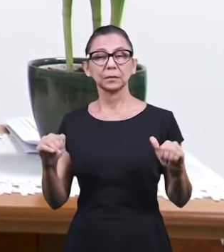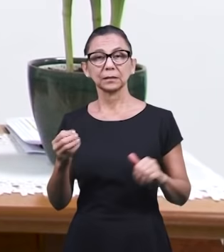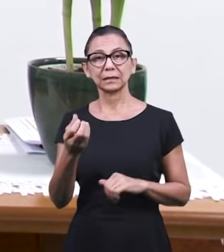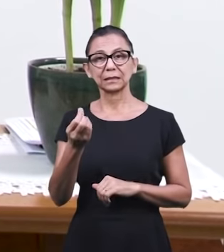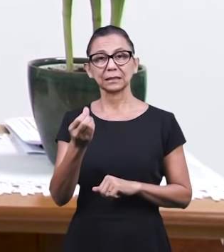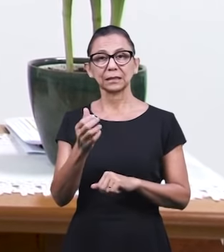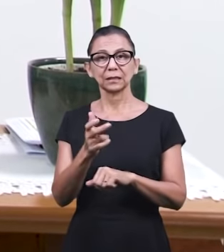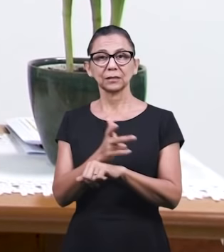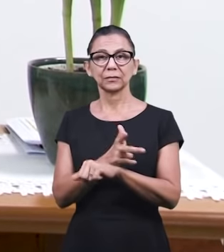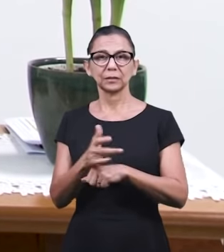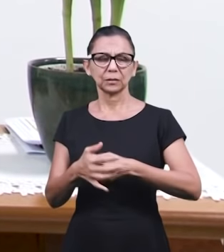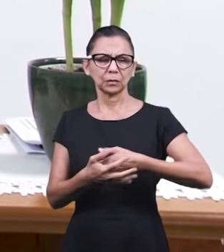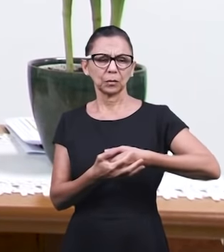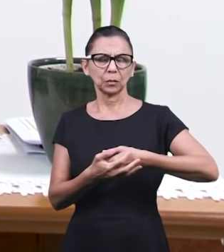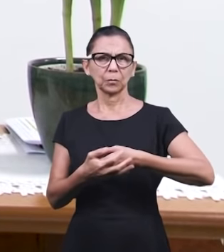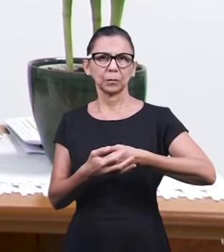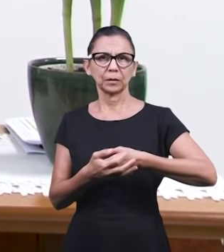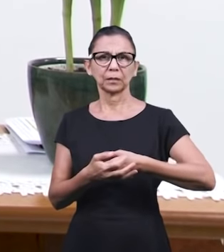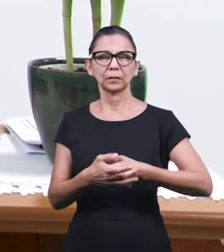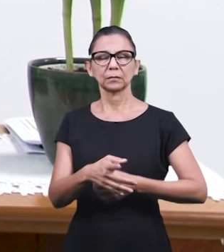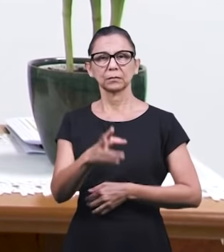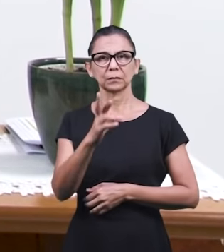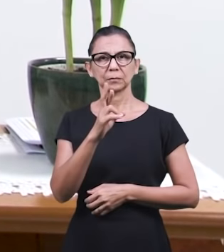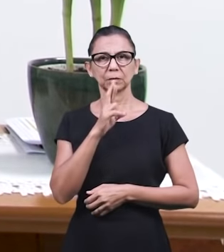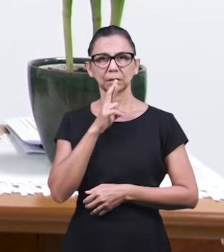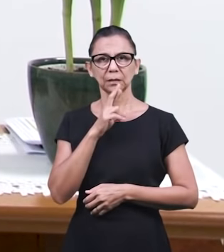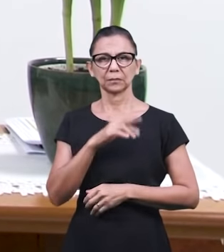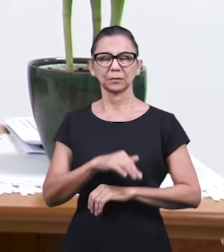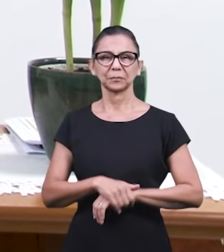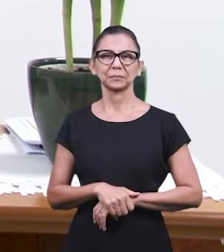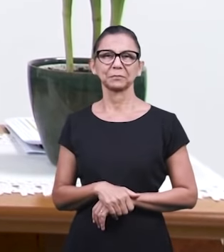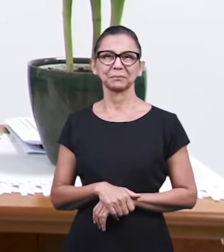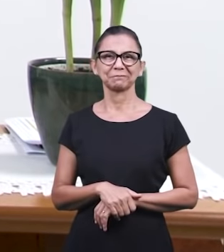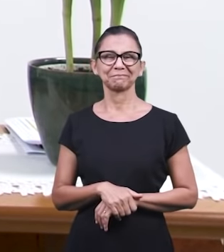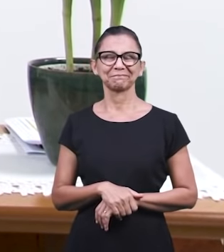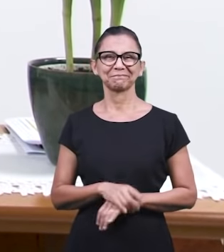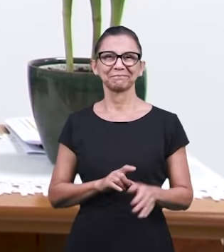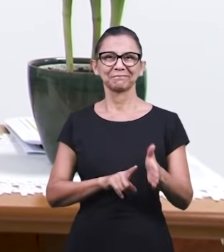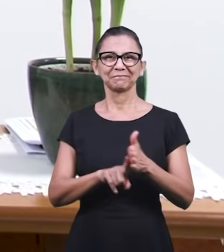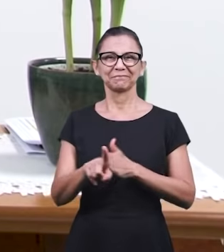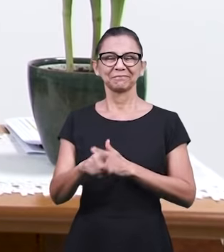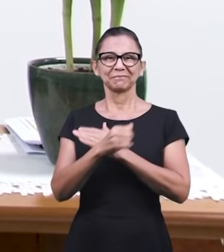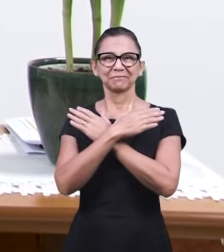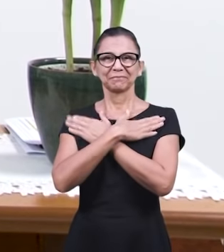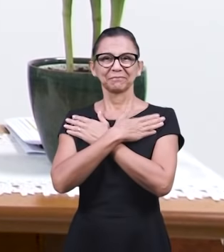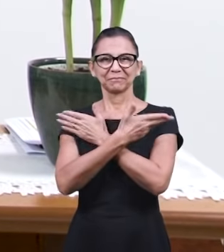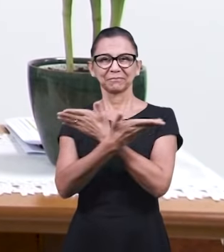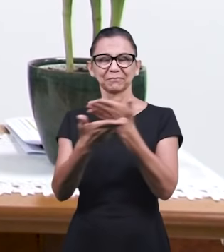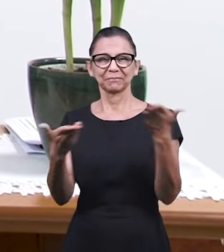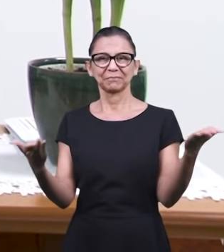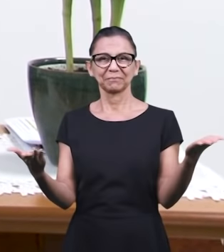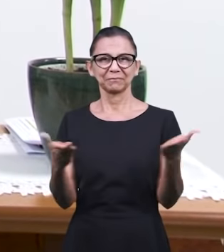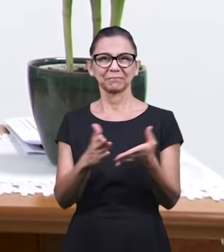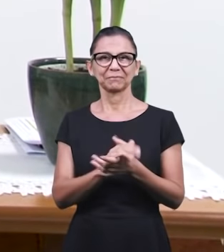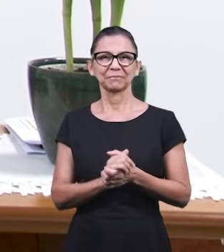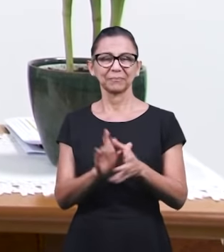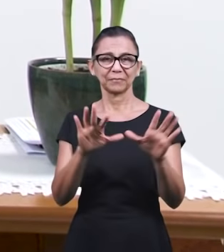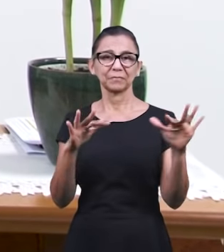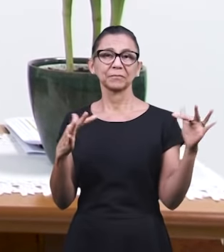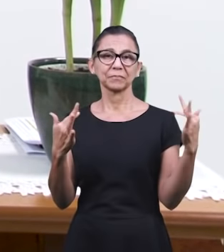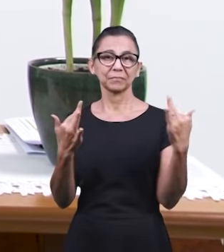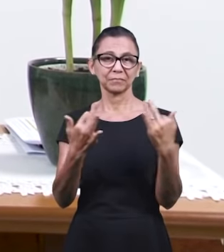aqui 6 vídeos de bebês respondendo a essas perguntas. E deixamos aqui o nosso abraço aos pais